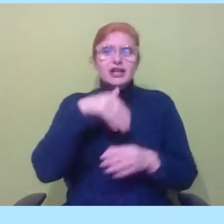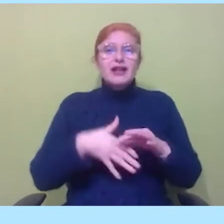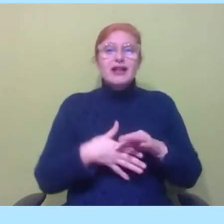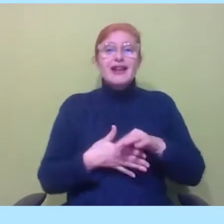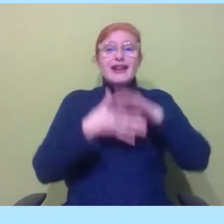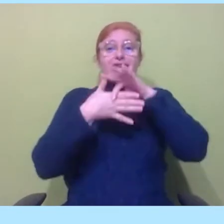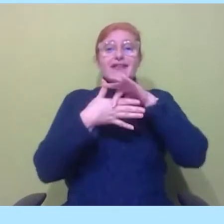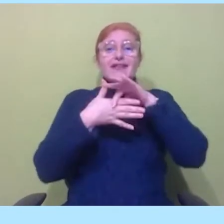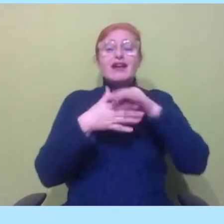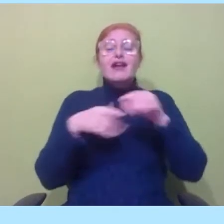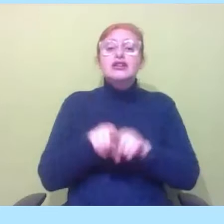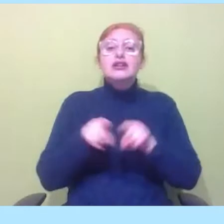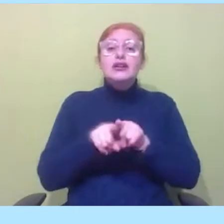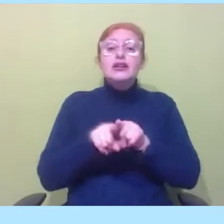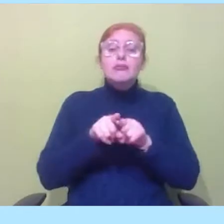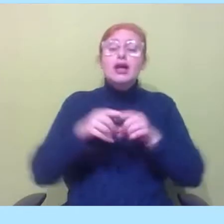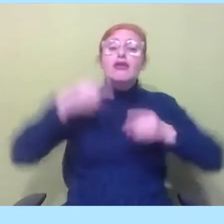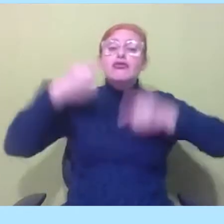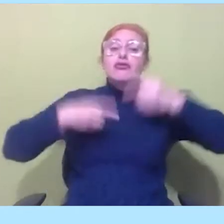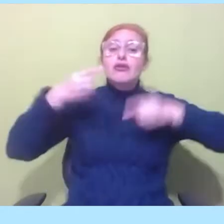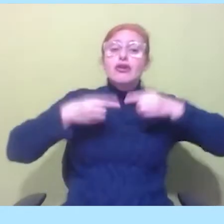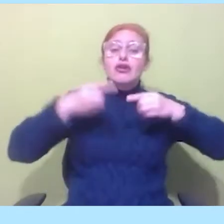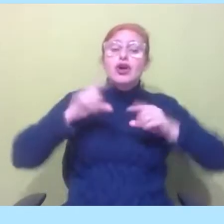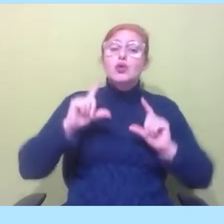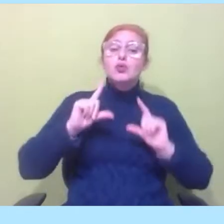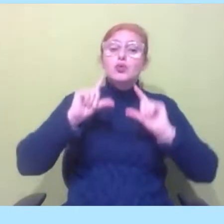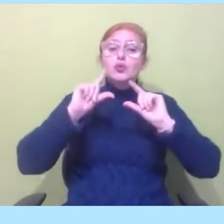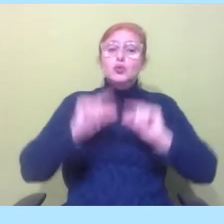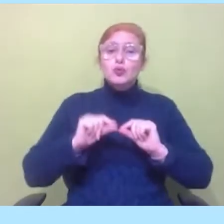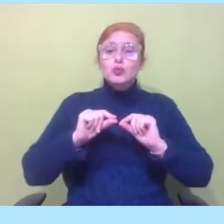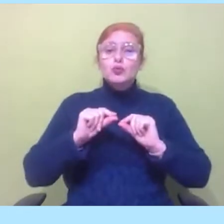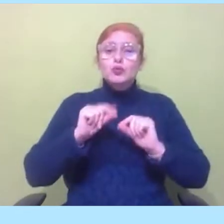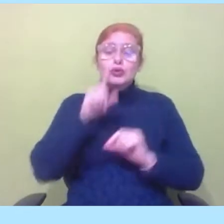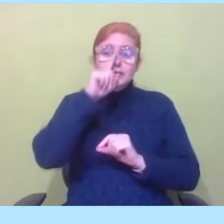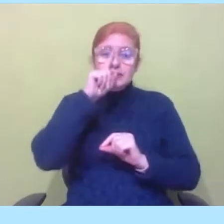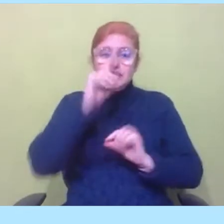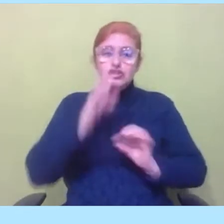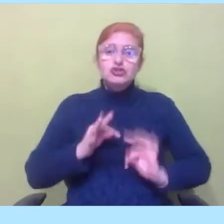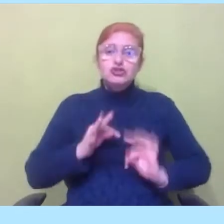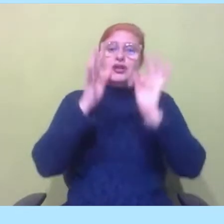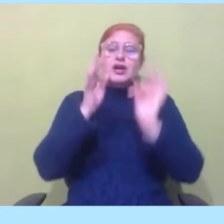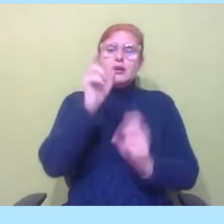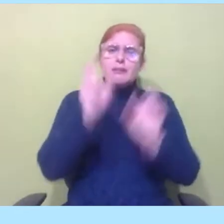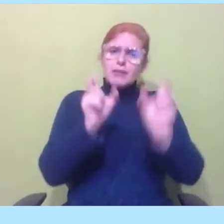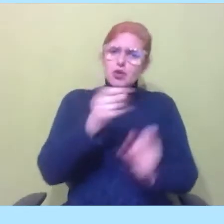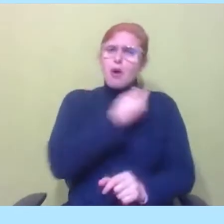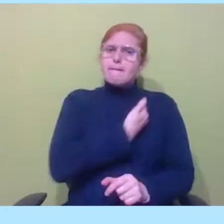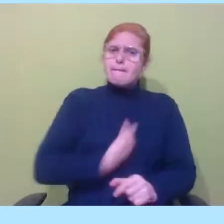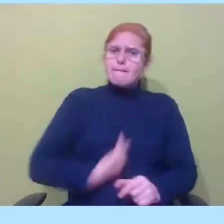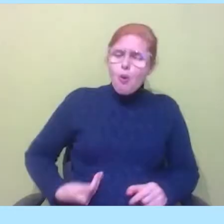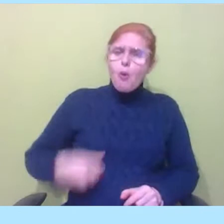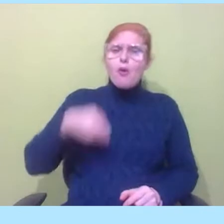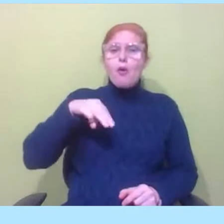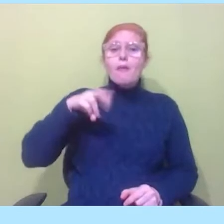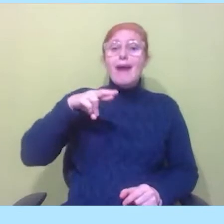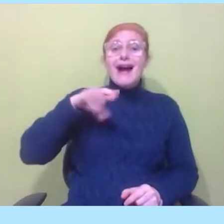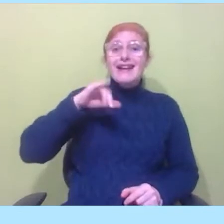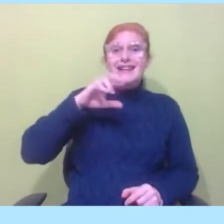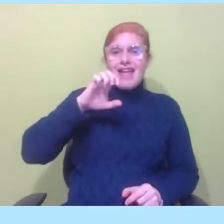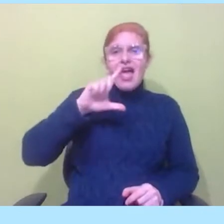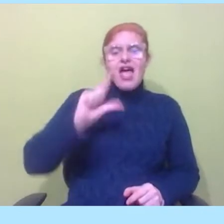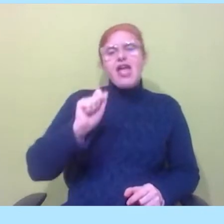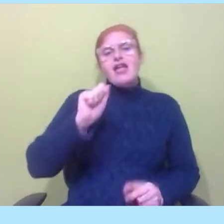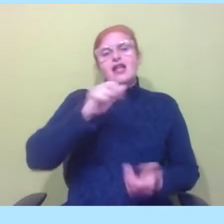esse debate da redução de danos digitais para figuras públicas, né, como Marielle ou como outras vereadoras,